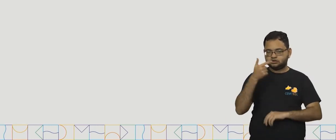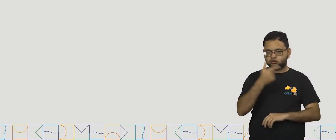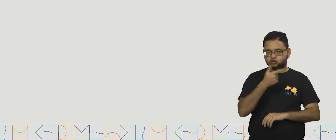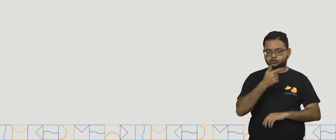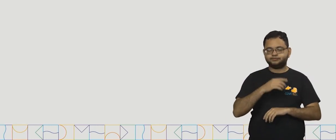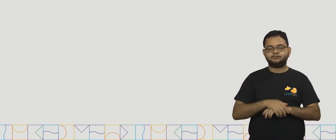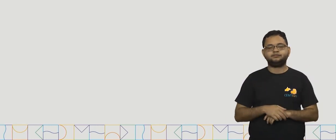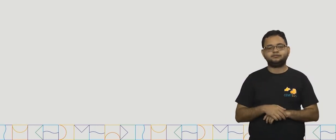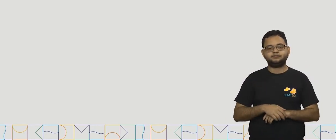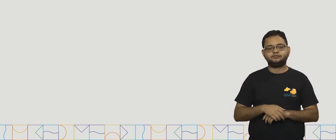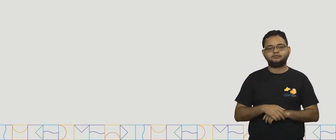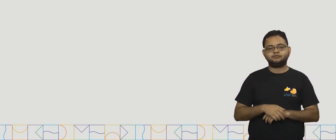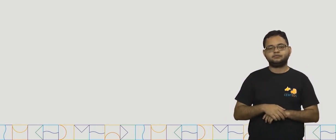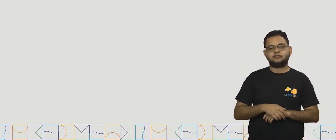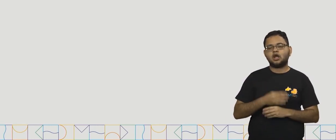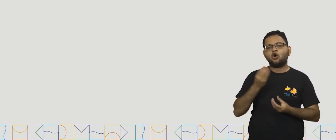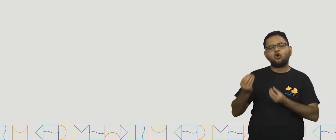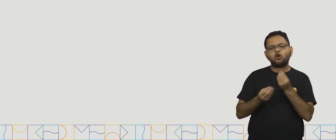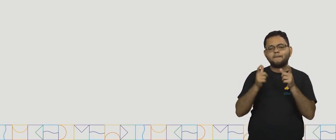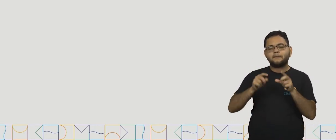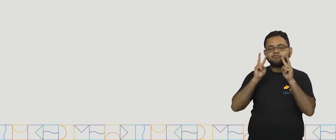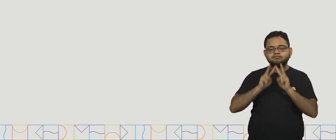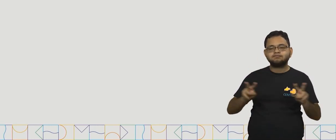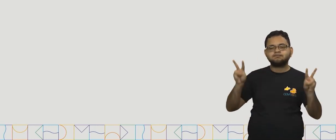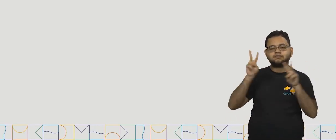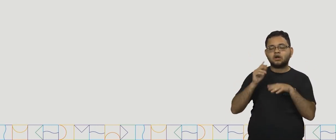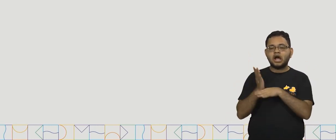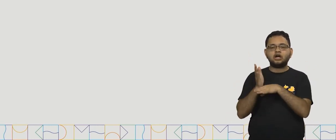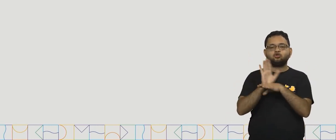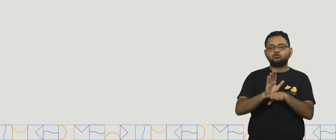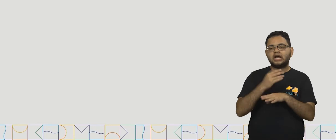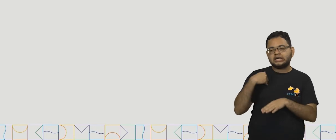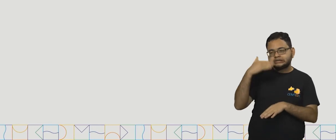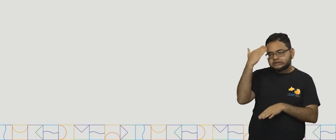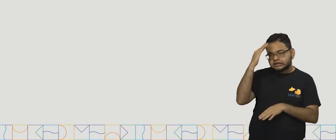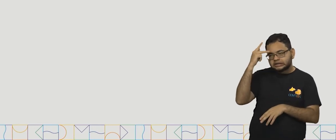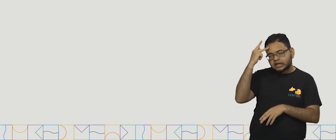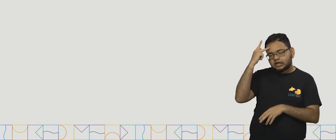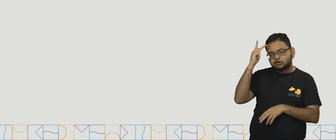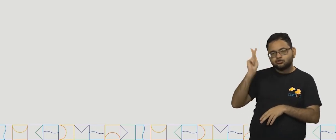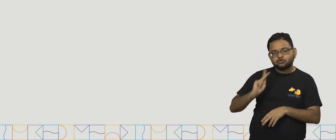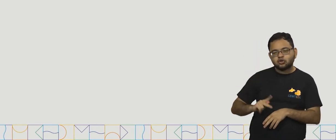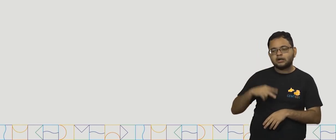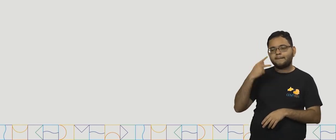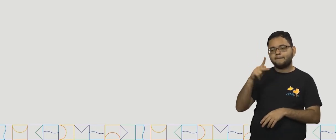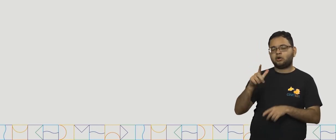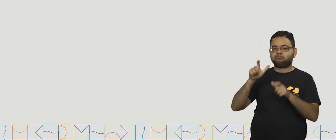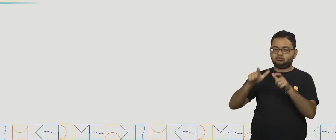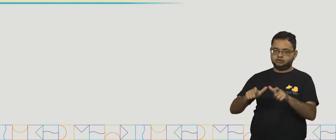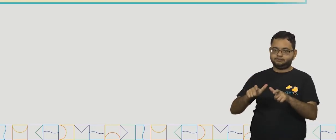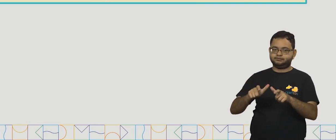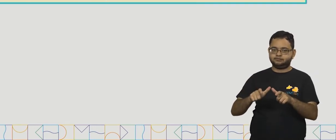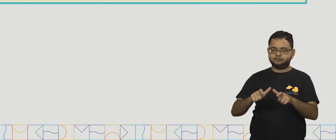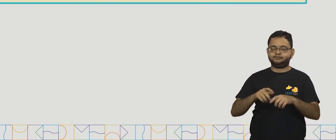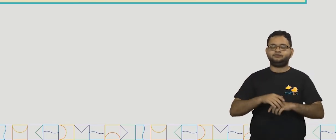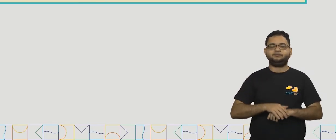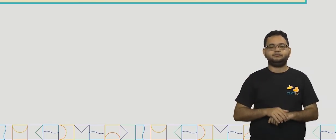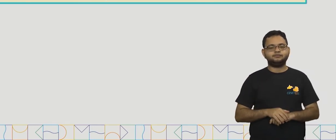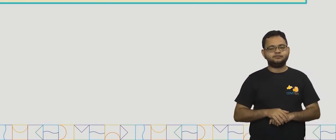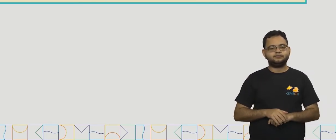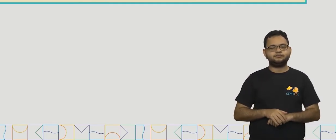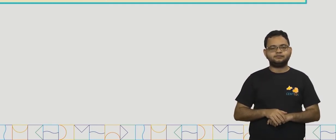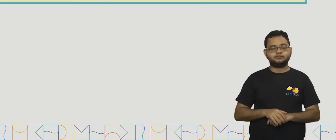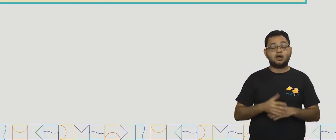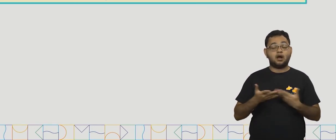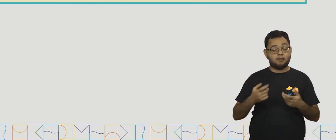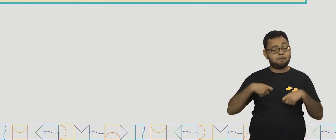podem contribuir para entendermos a história de um local? Foi como acabamos de ver em nossa aula, turminha.